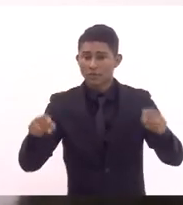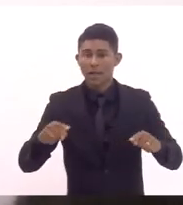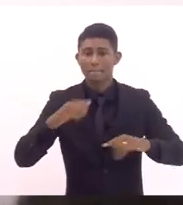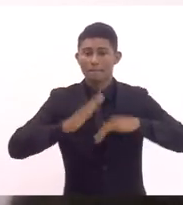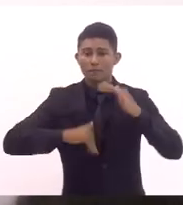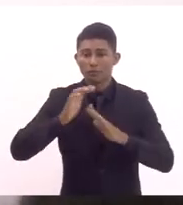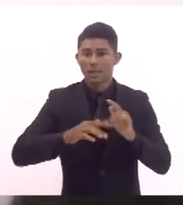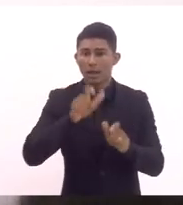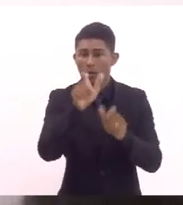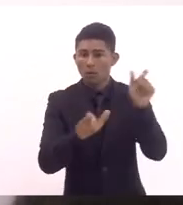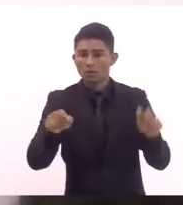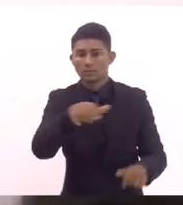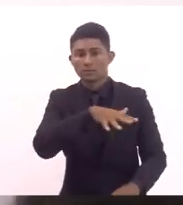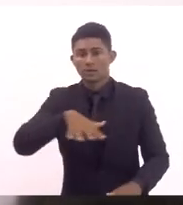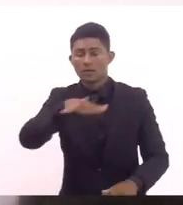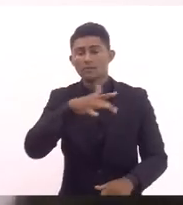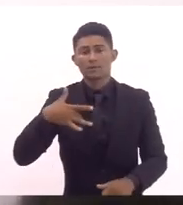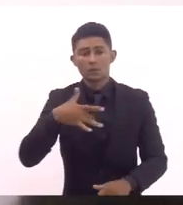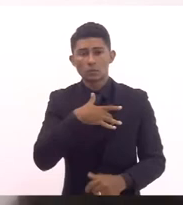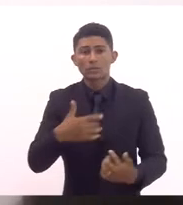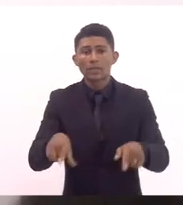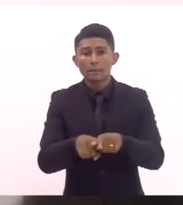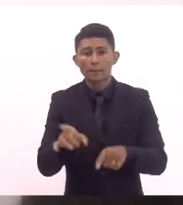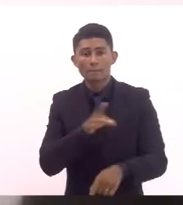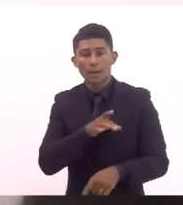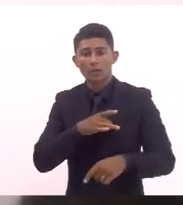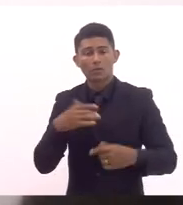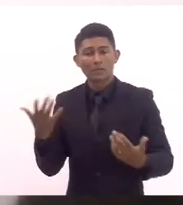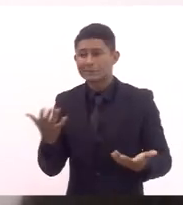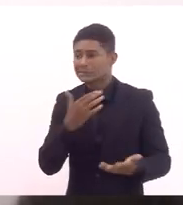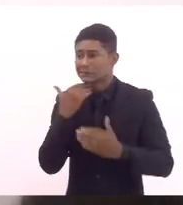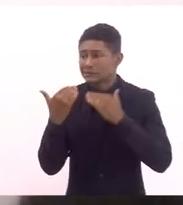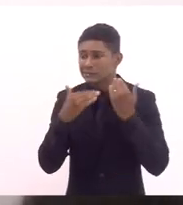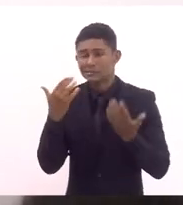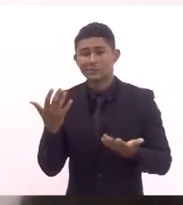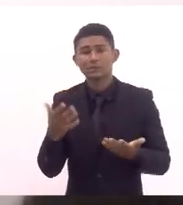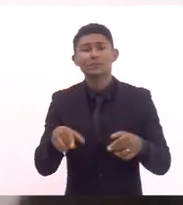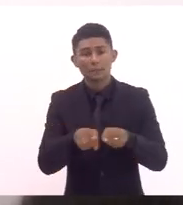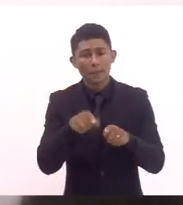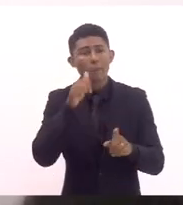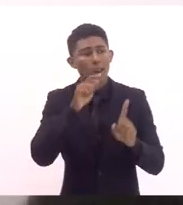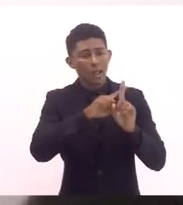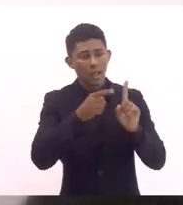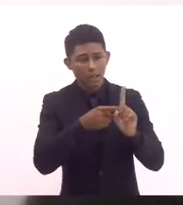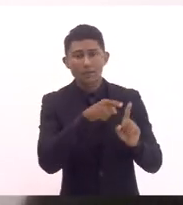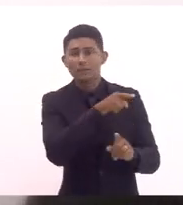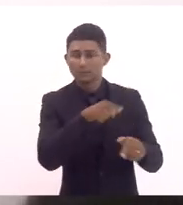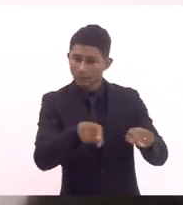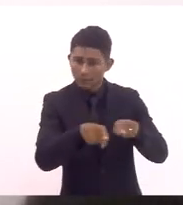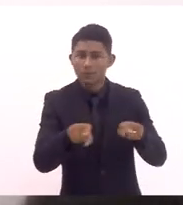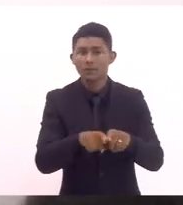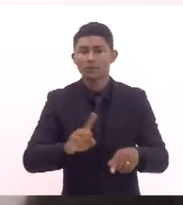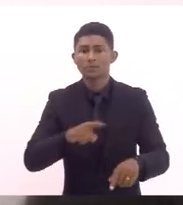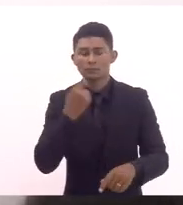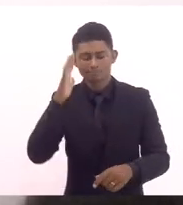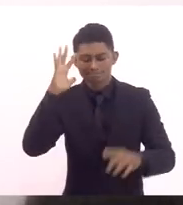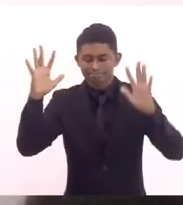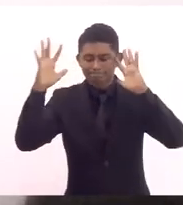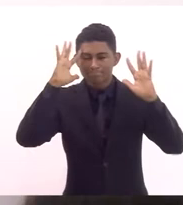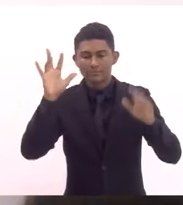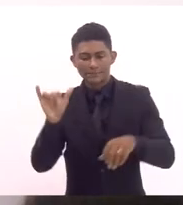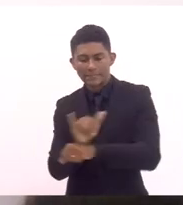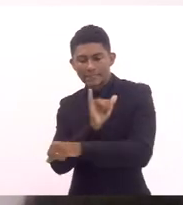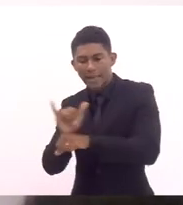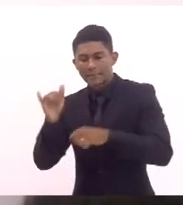medo da morte do que aquelas mulheres que estavam na assistência que a gente pensou que a gente tinha que labora estratégias para isso eu tô falando aqui também